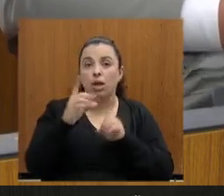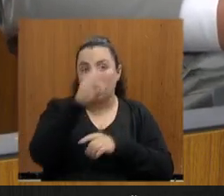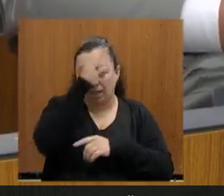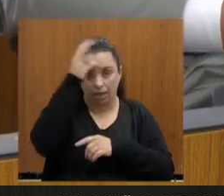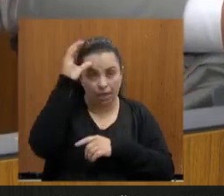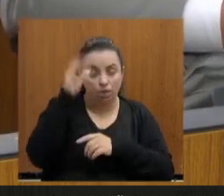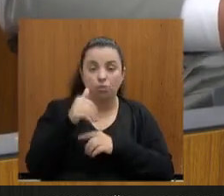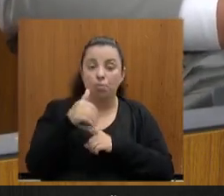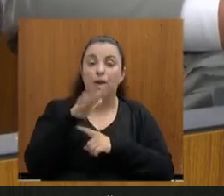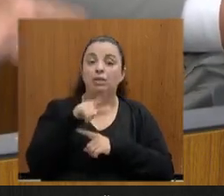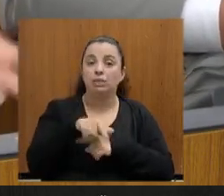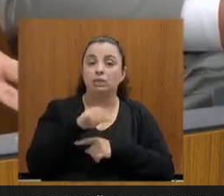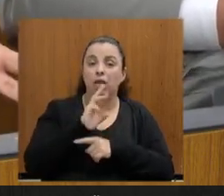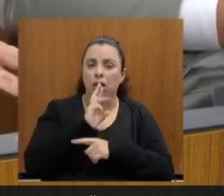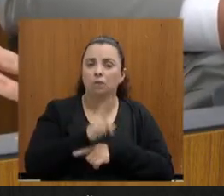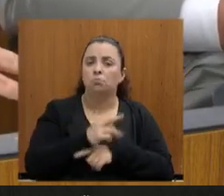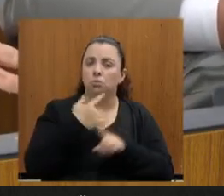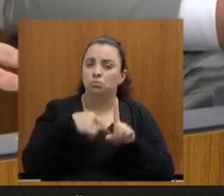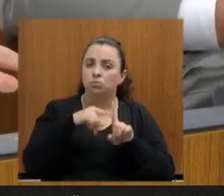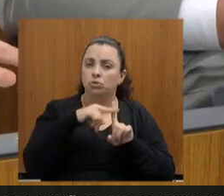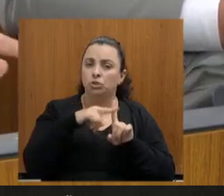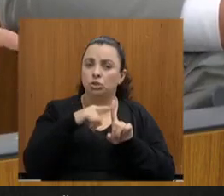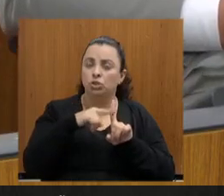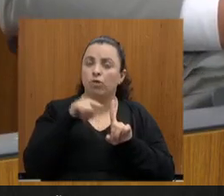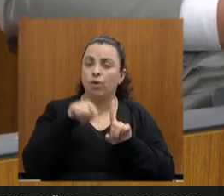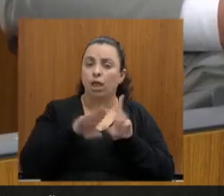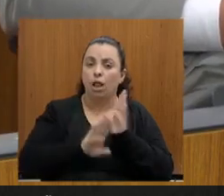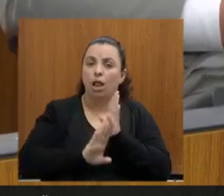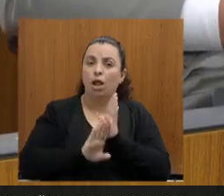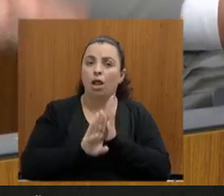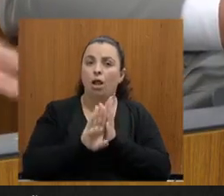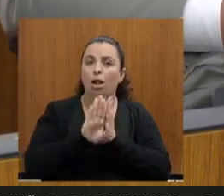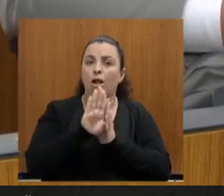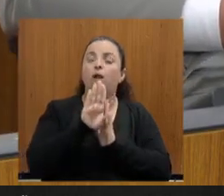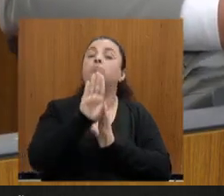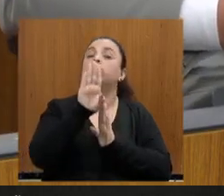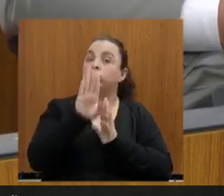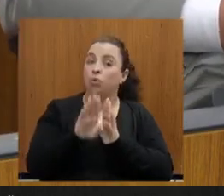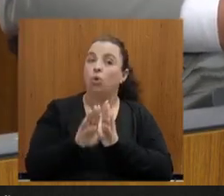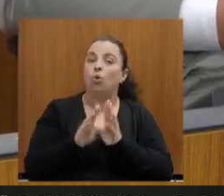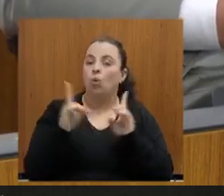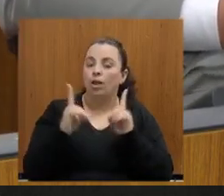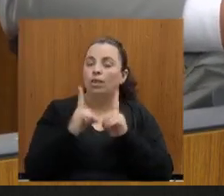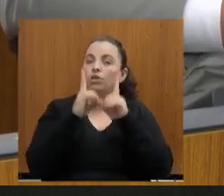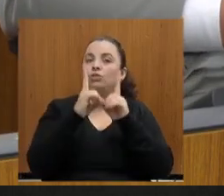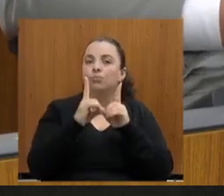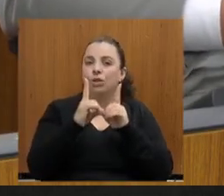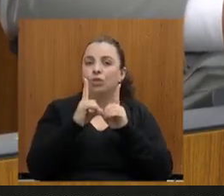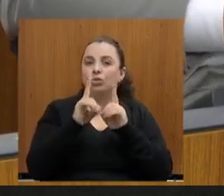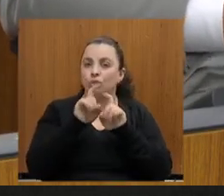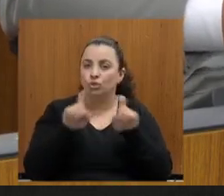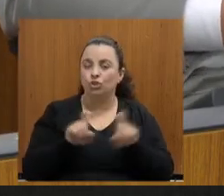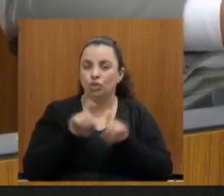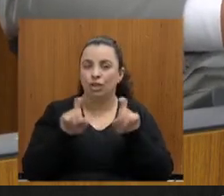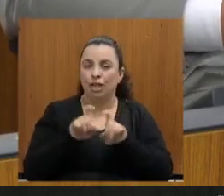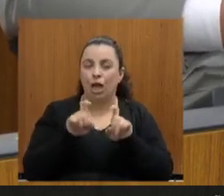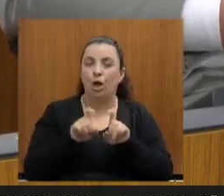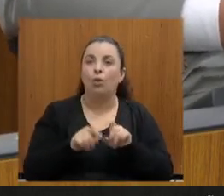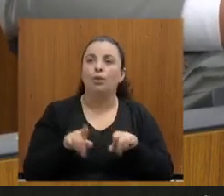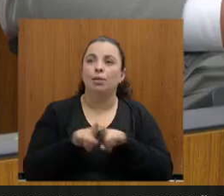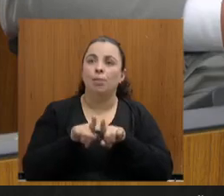nós temos visto um grande crescimento do atendimento digital uma diminuição do tempo médio de atendimento